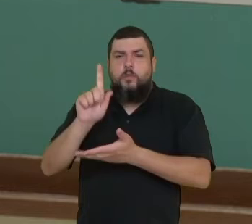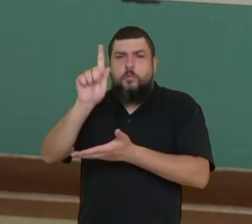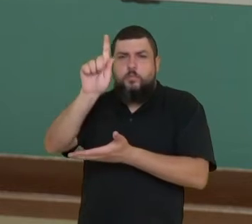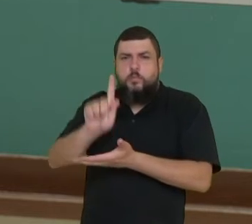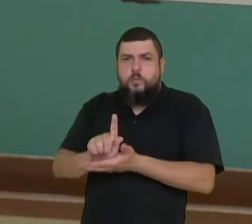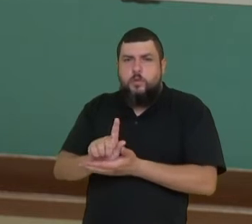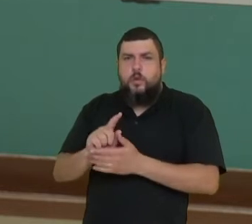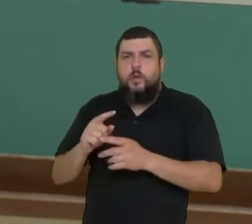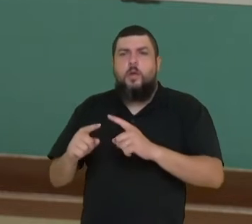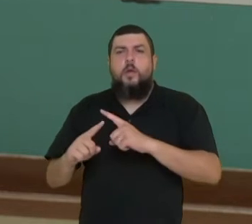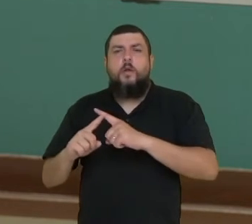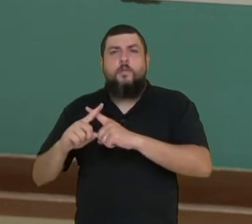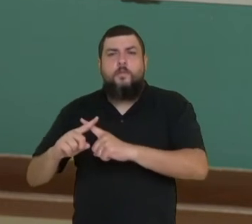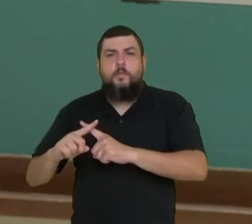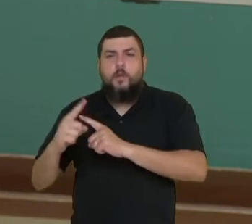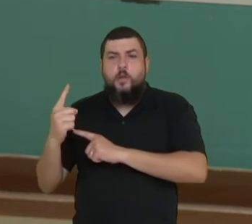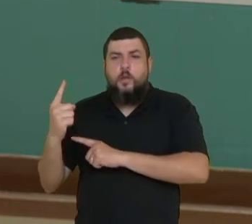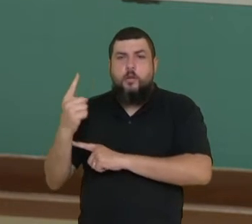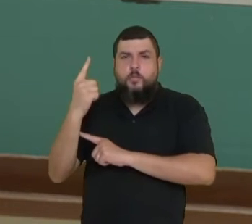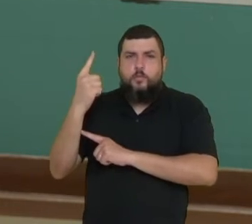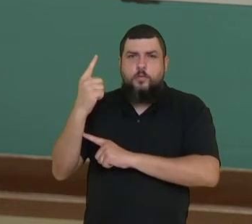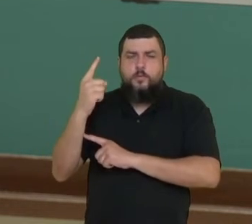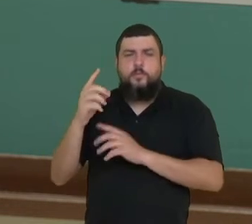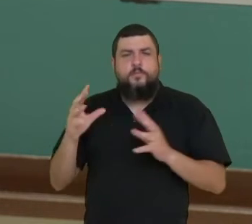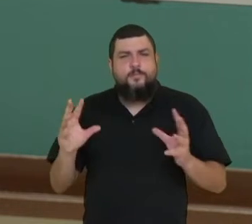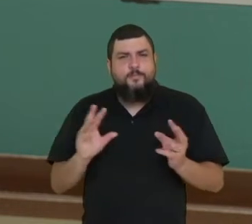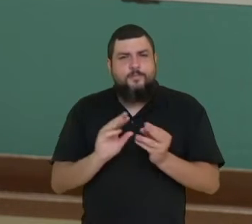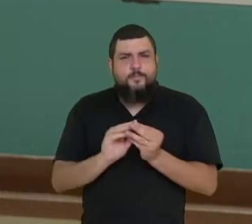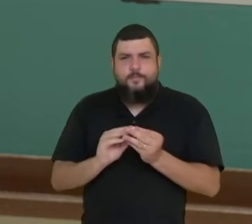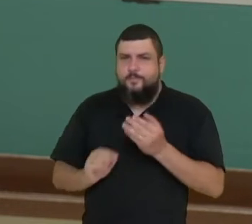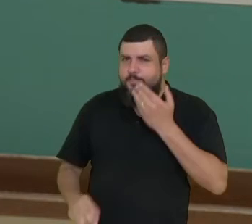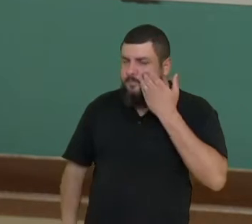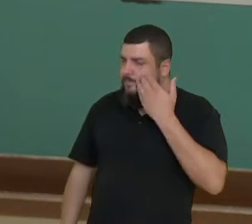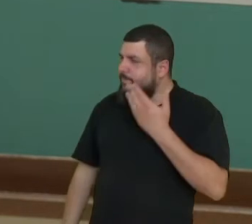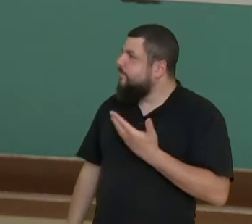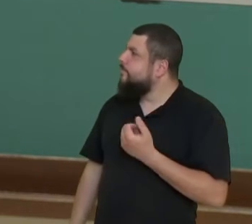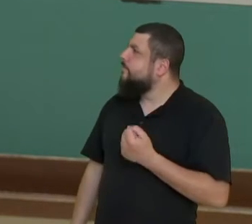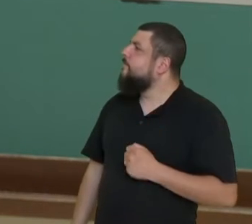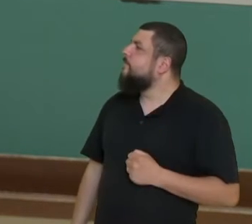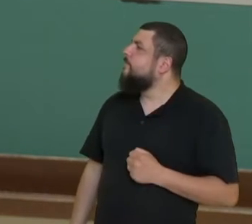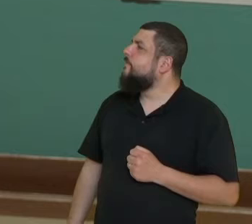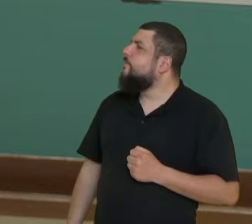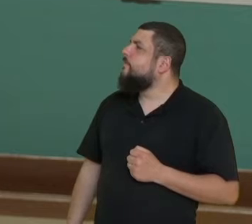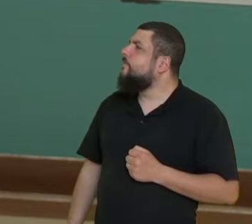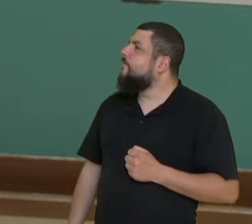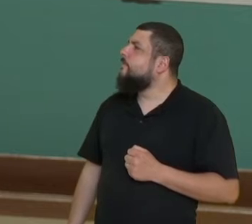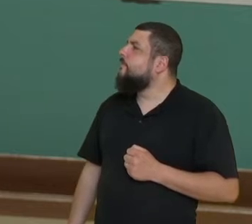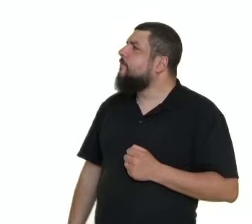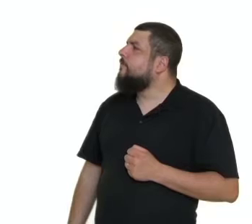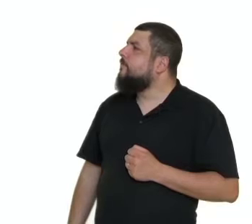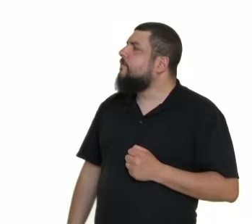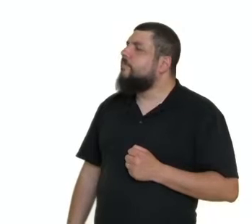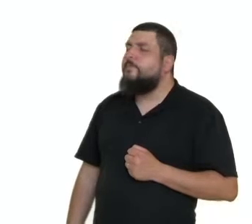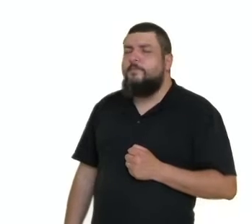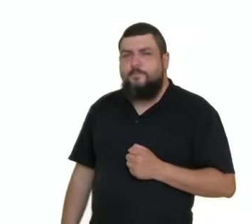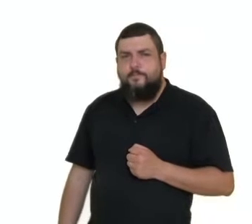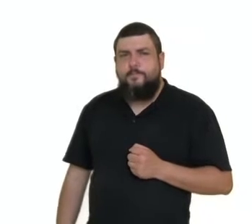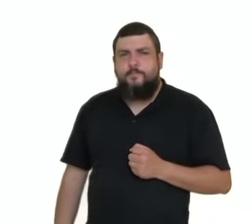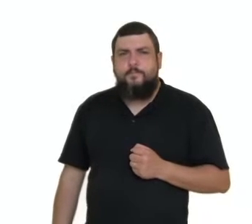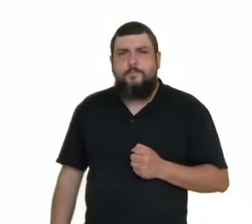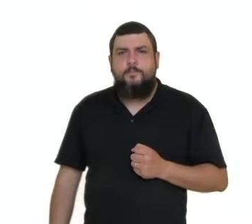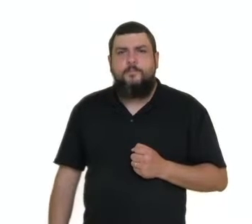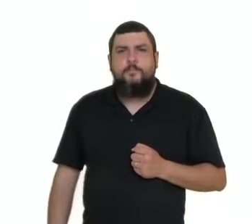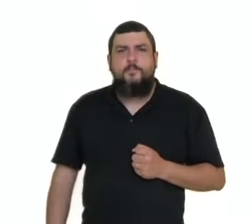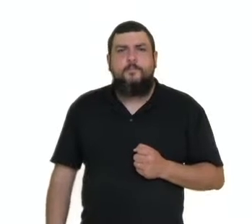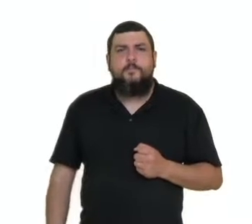Beleza? Então, está tudo aqui, Então, lembrando, Vamos lembrar de algumas coisas. O tal, como a gente falou, é o trabalho medido